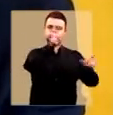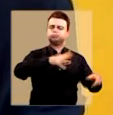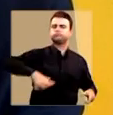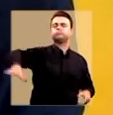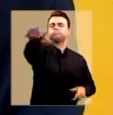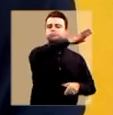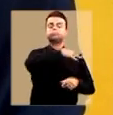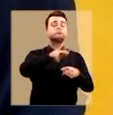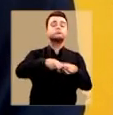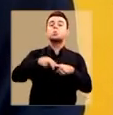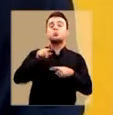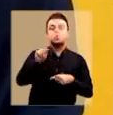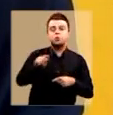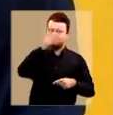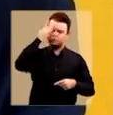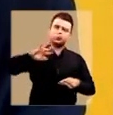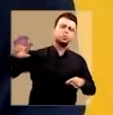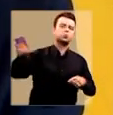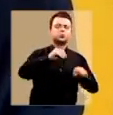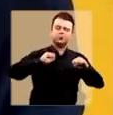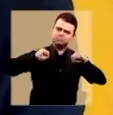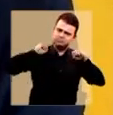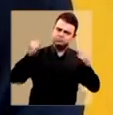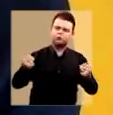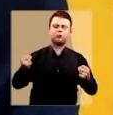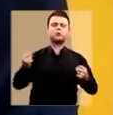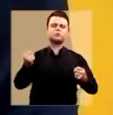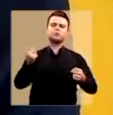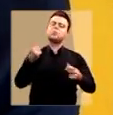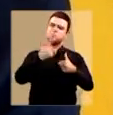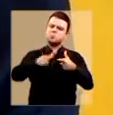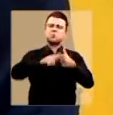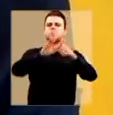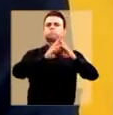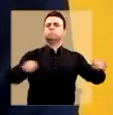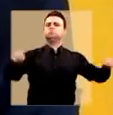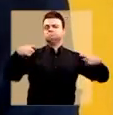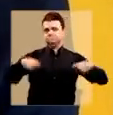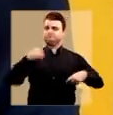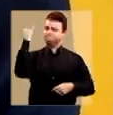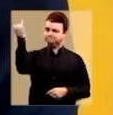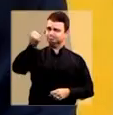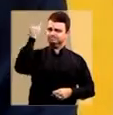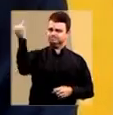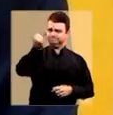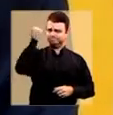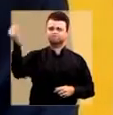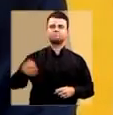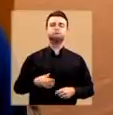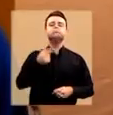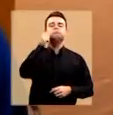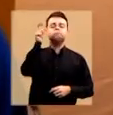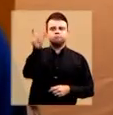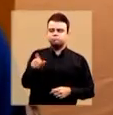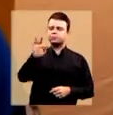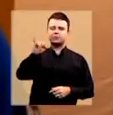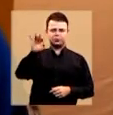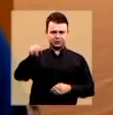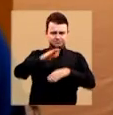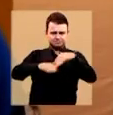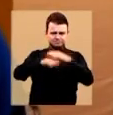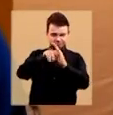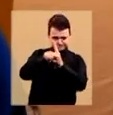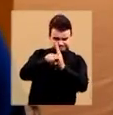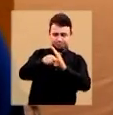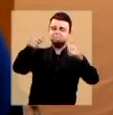negra. Razão pela qual o esforço de todos para a superação desse tipo de discriminação é de fundamental importância. A pesquisadora